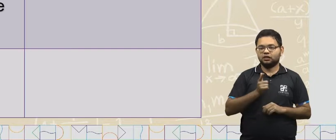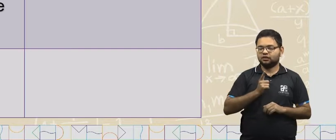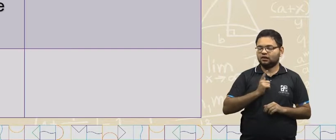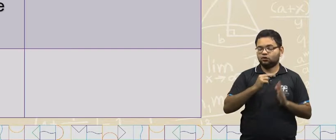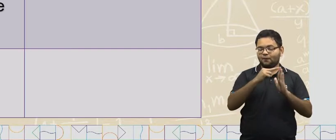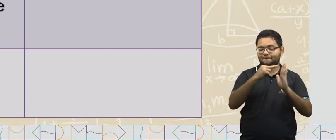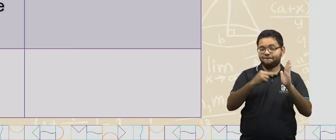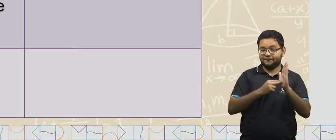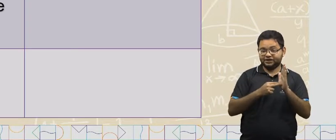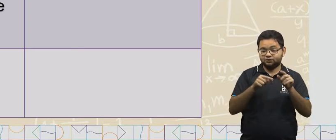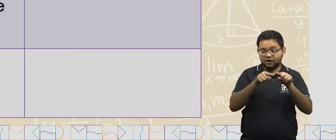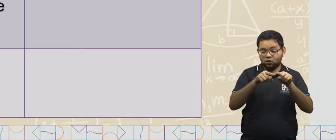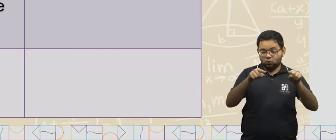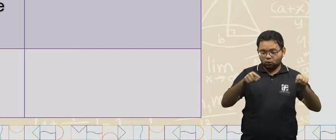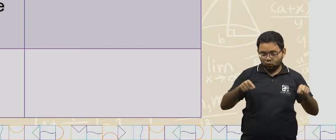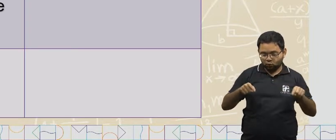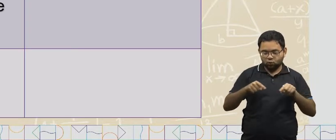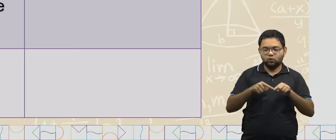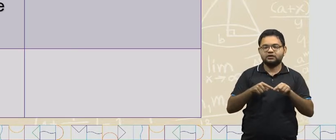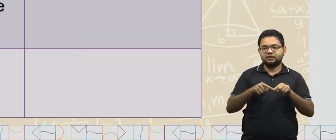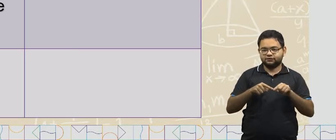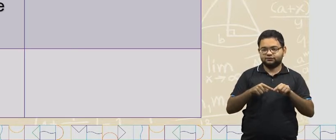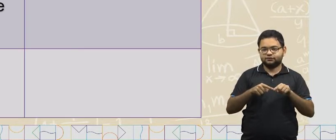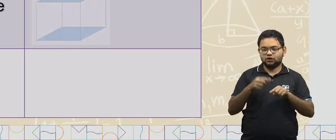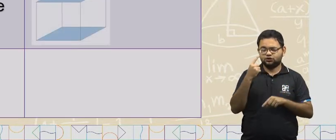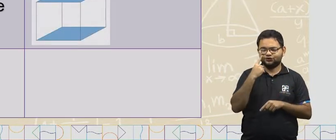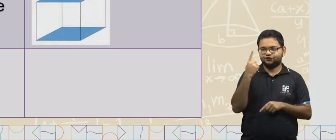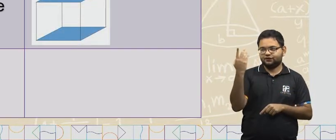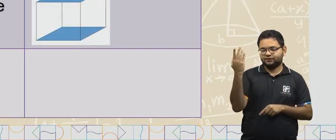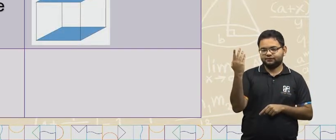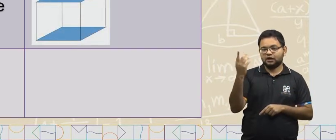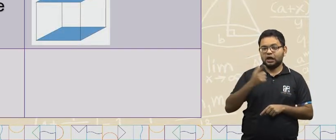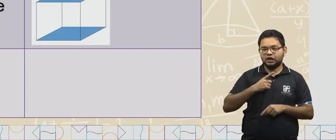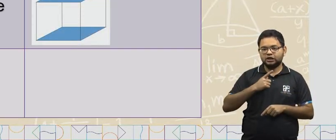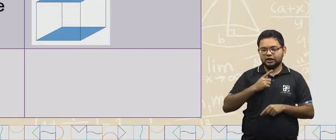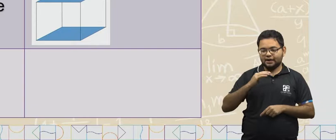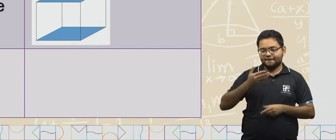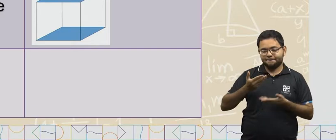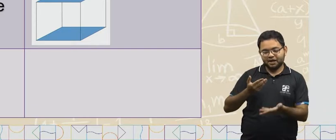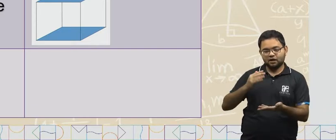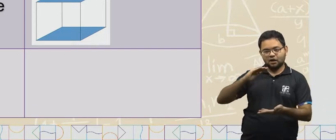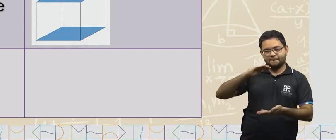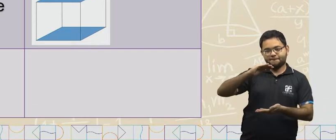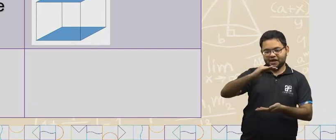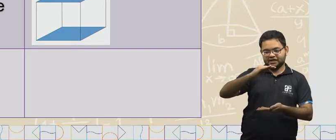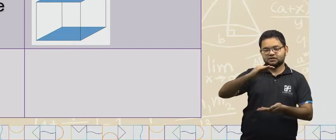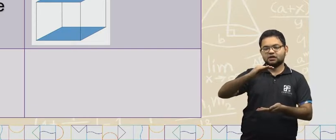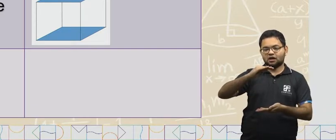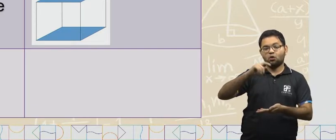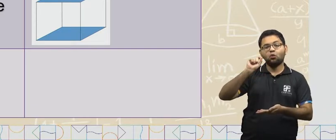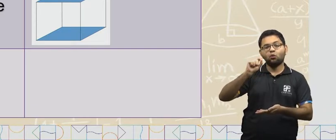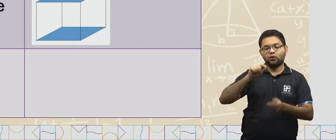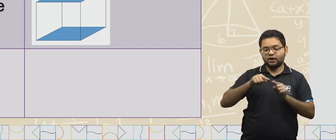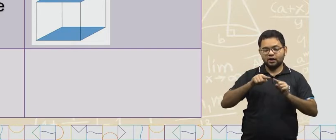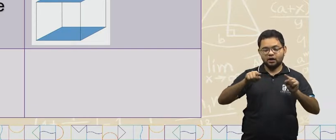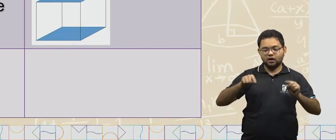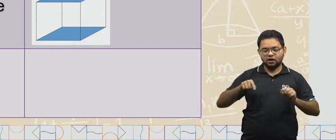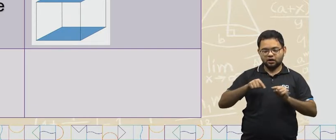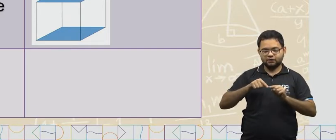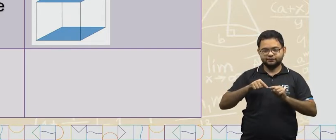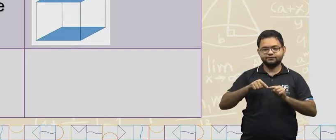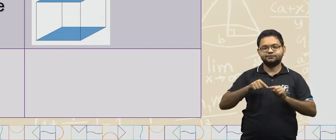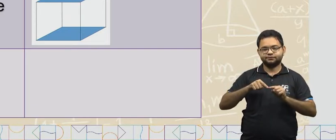quadrangular. Como você pode ver, temos os extremos, a parte de cima e a parte de baixo, com